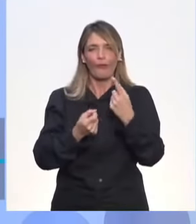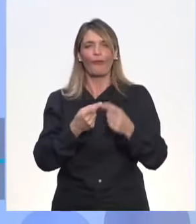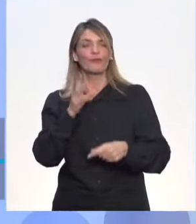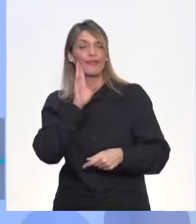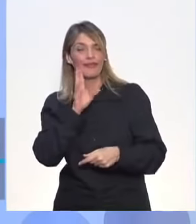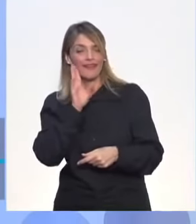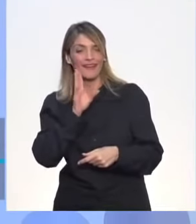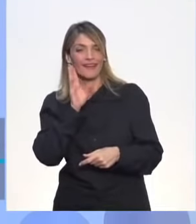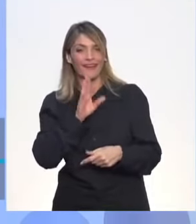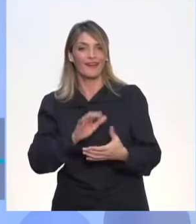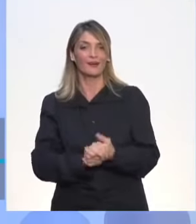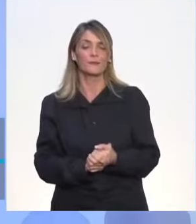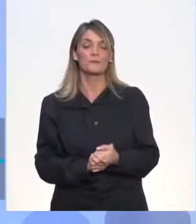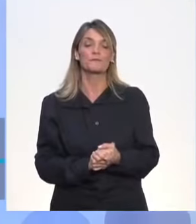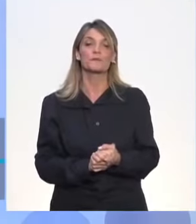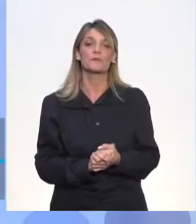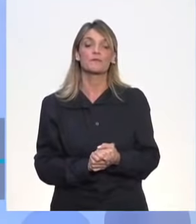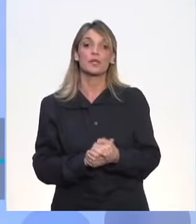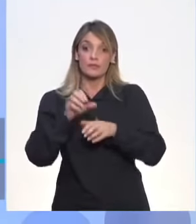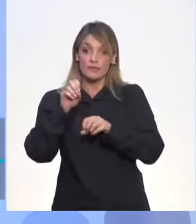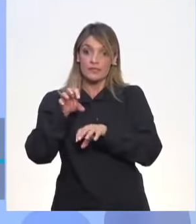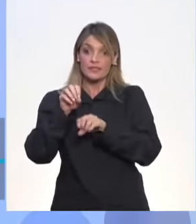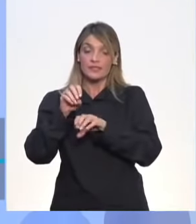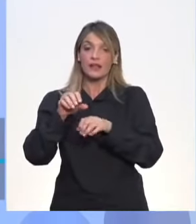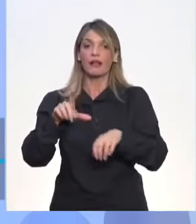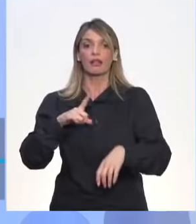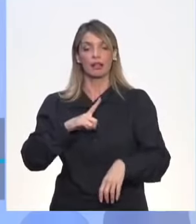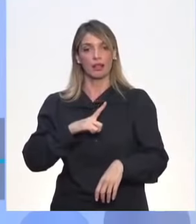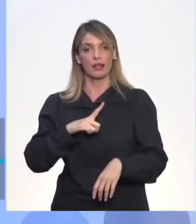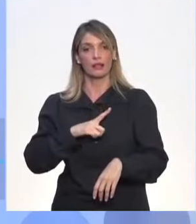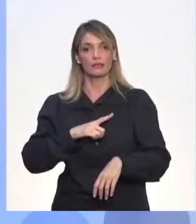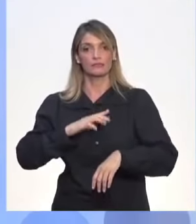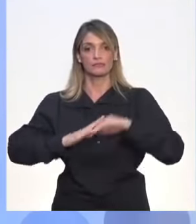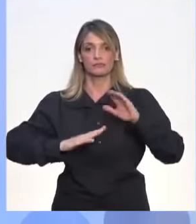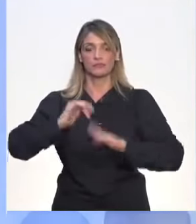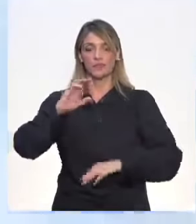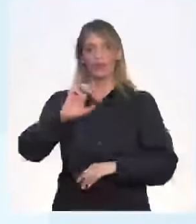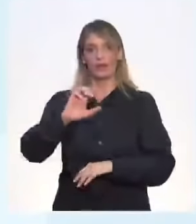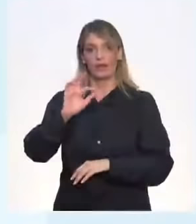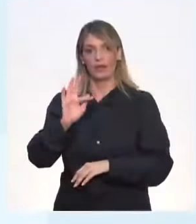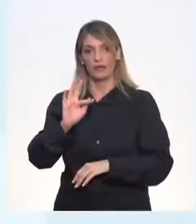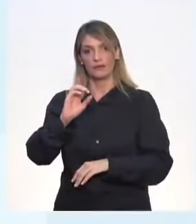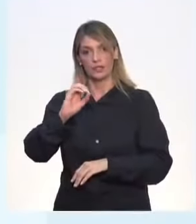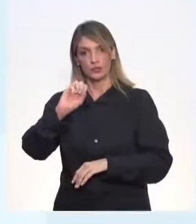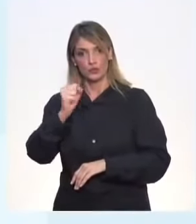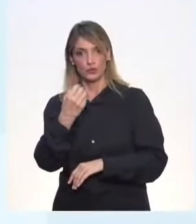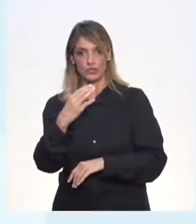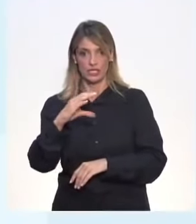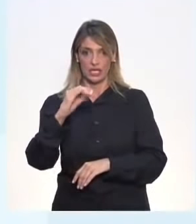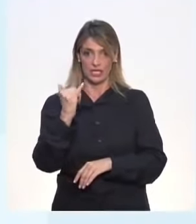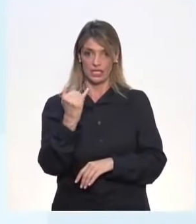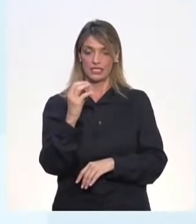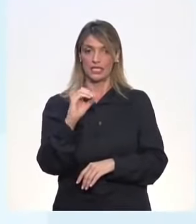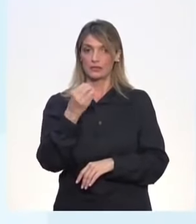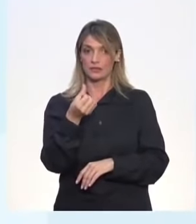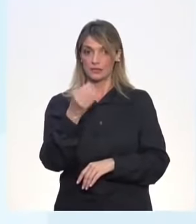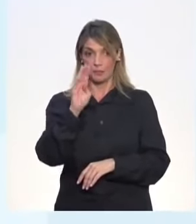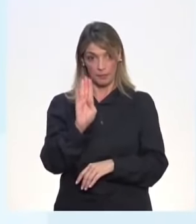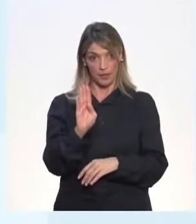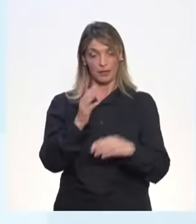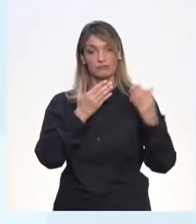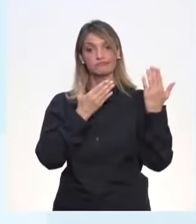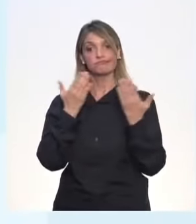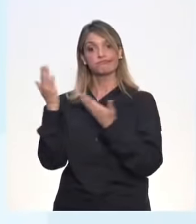para atendimento do currículo a gente tem habilidade e f08c e 06 B que